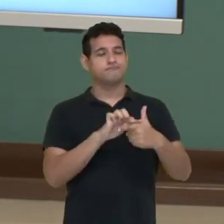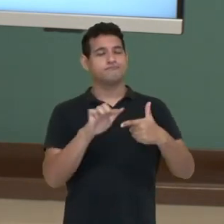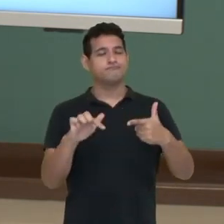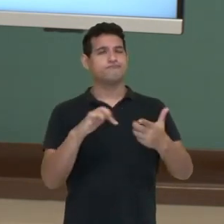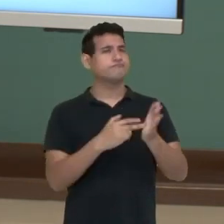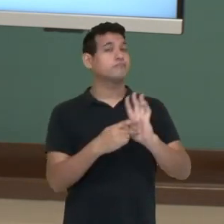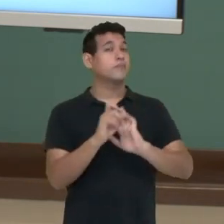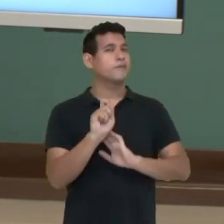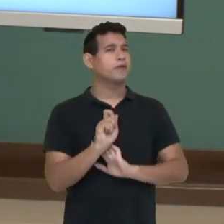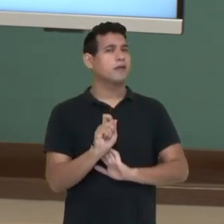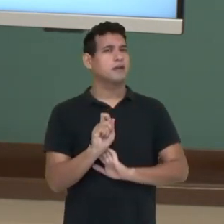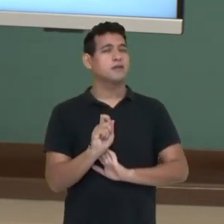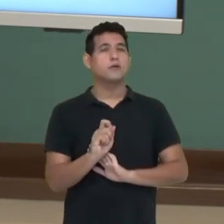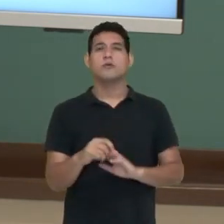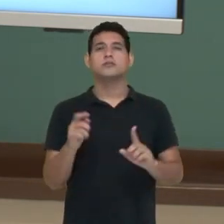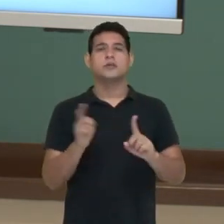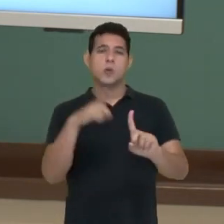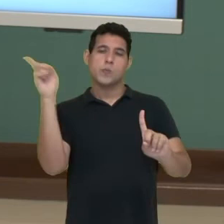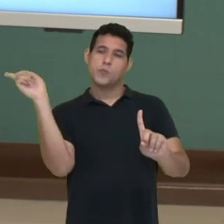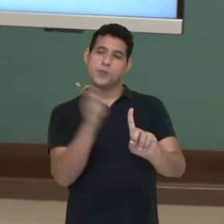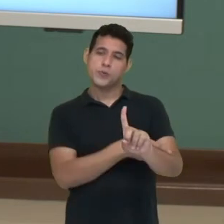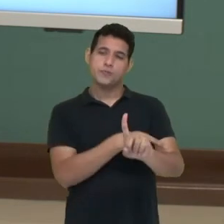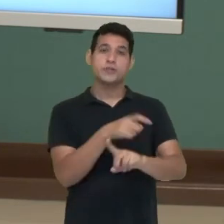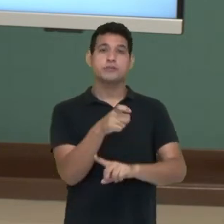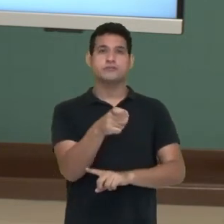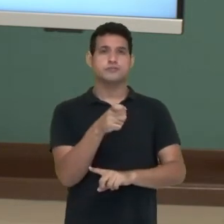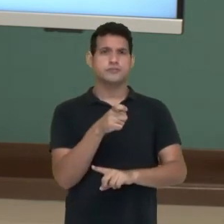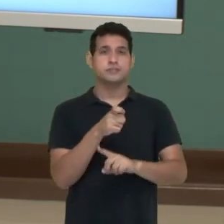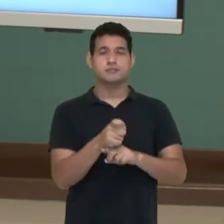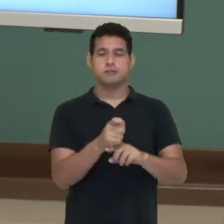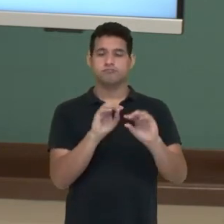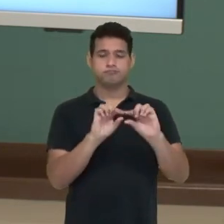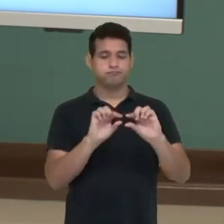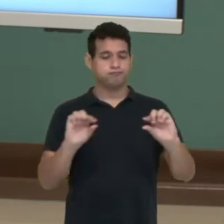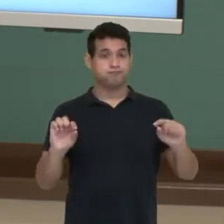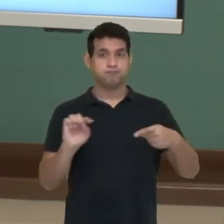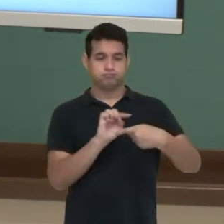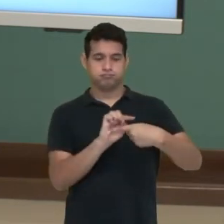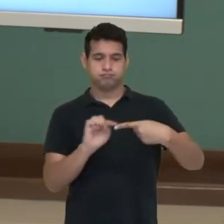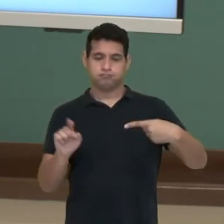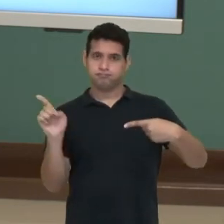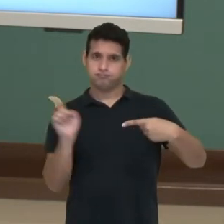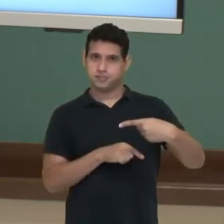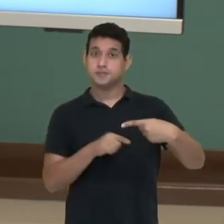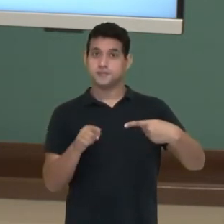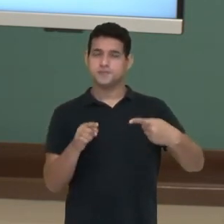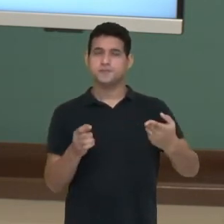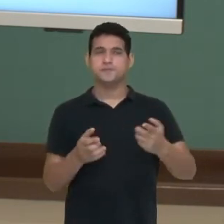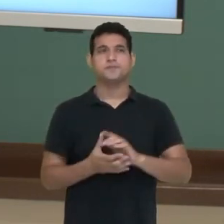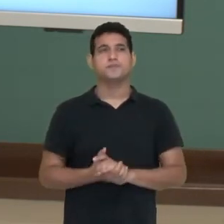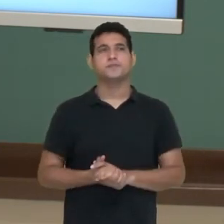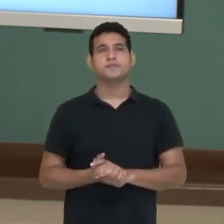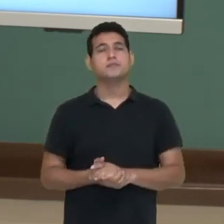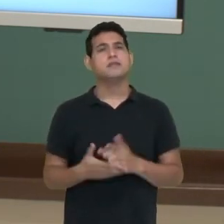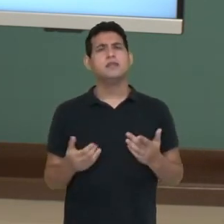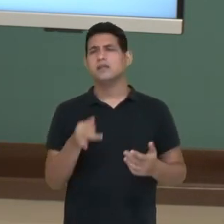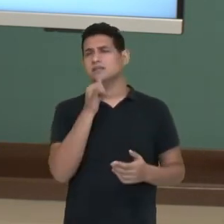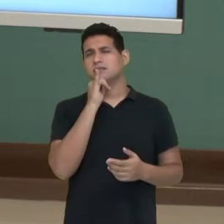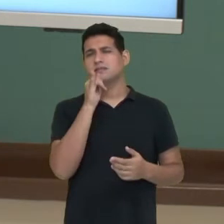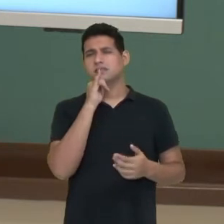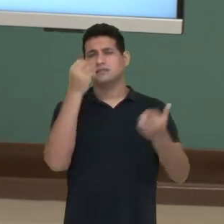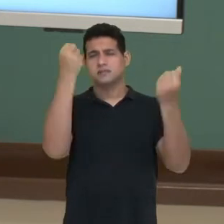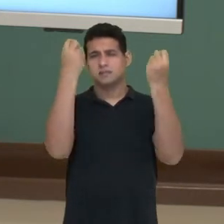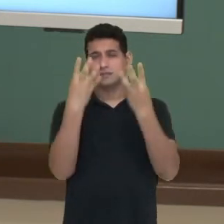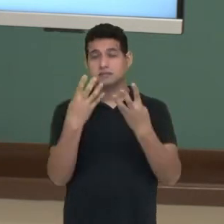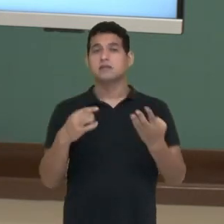é? Onde corta no eixo X, o eixo horizontal, o eixo das abscissas. Tá bom? Então, há um exemplo aqui. Se eu